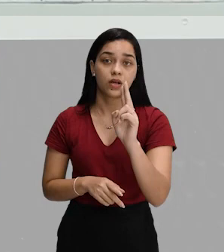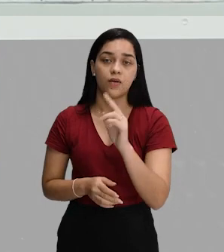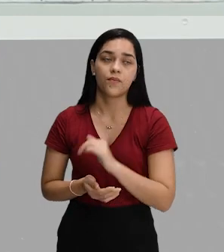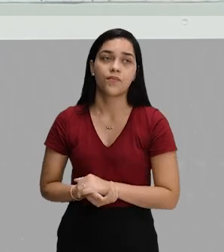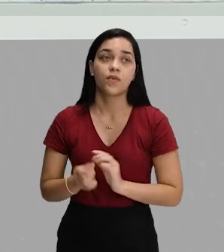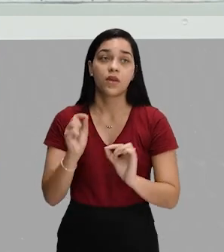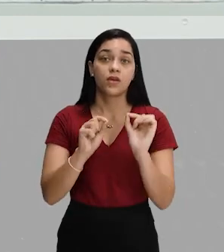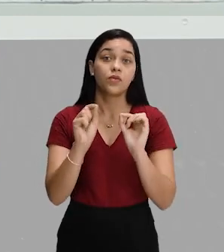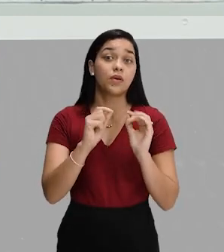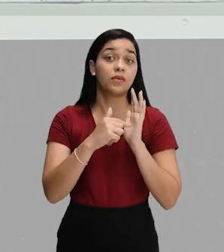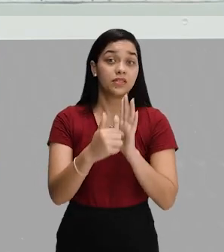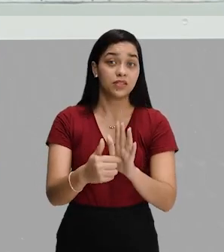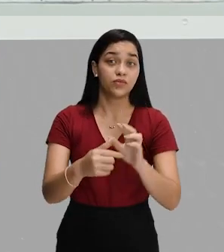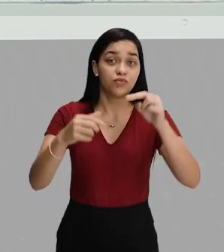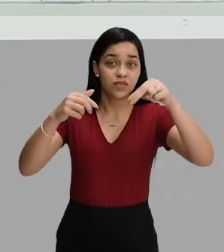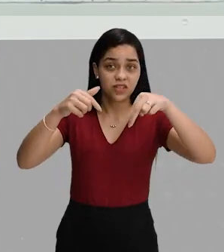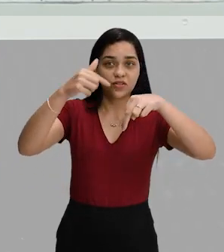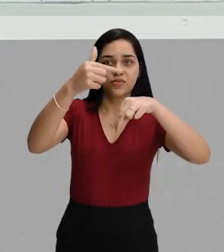olha o que apareceu aqui, ó.